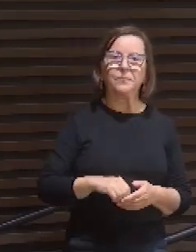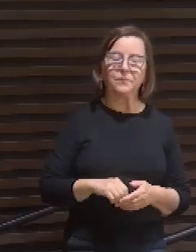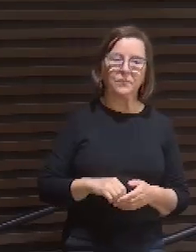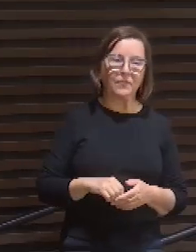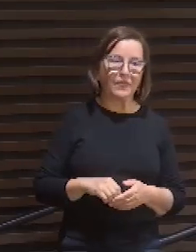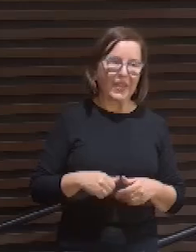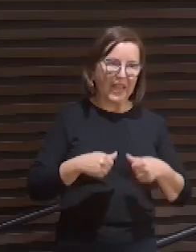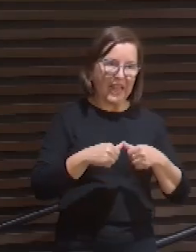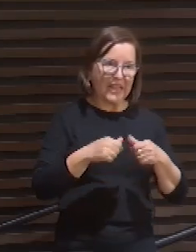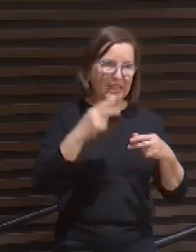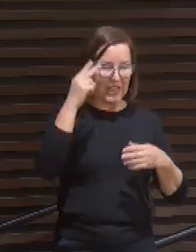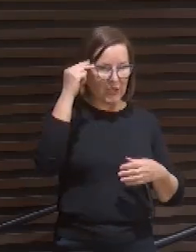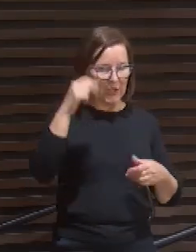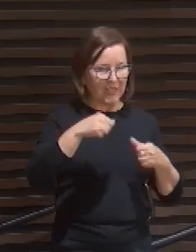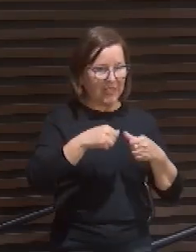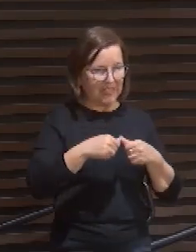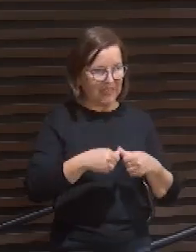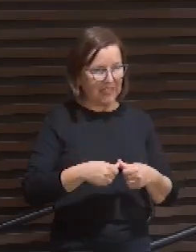capítulo 19...